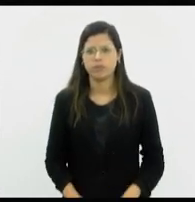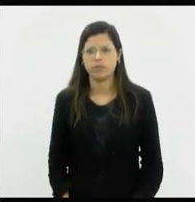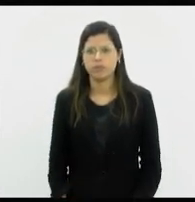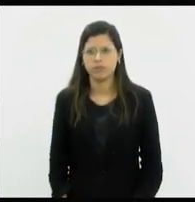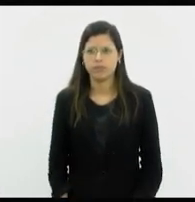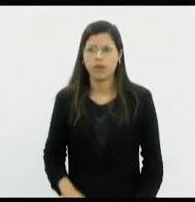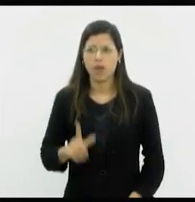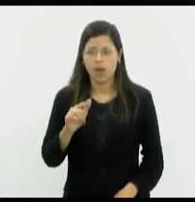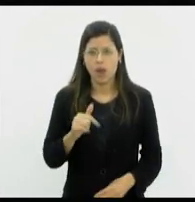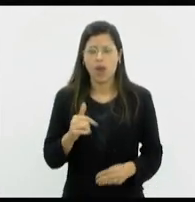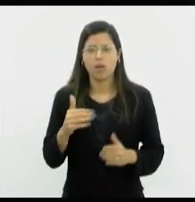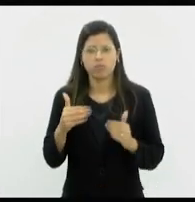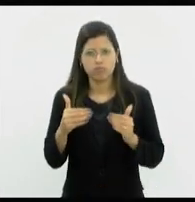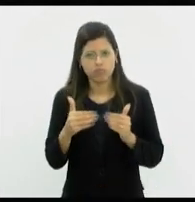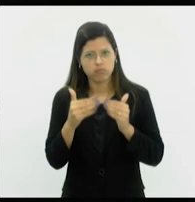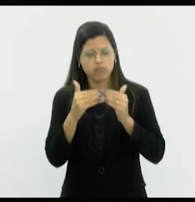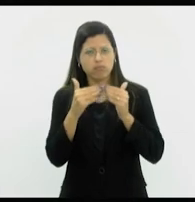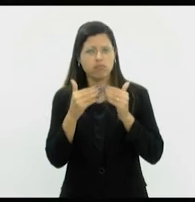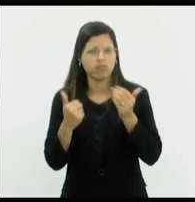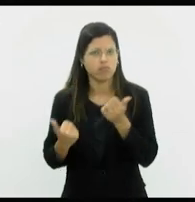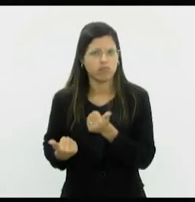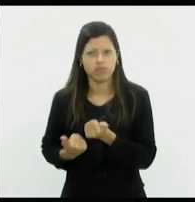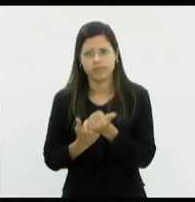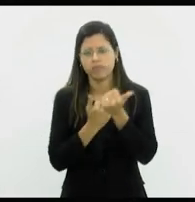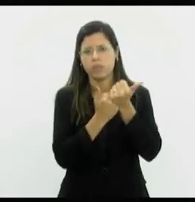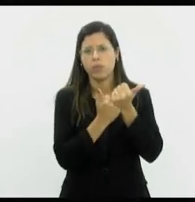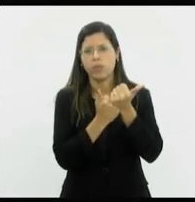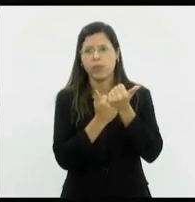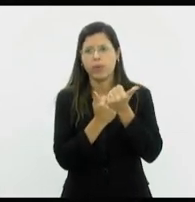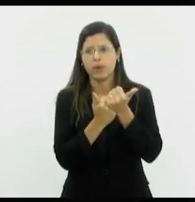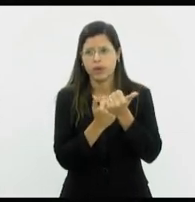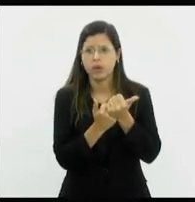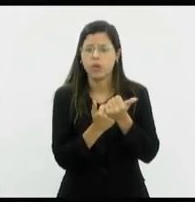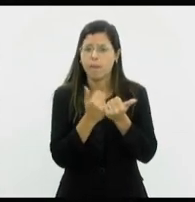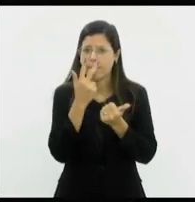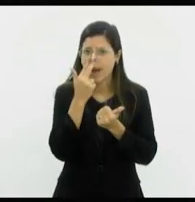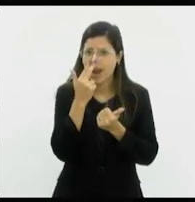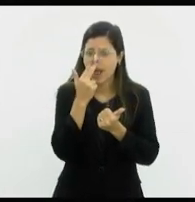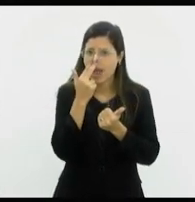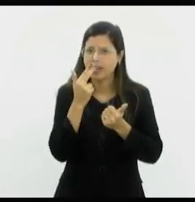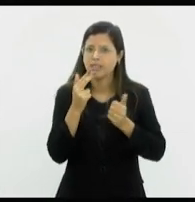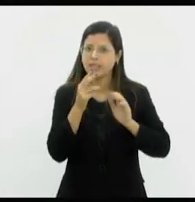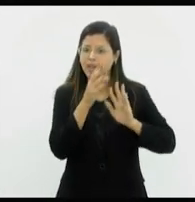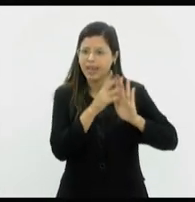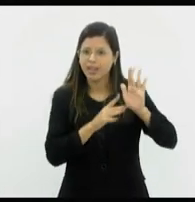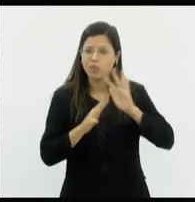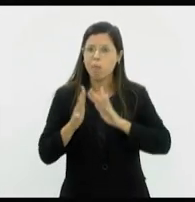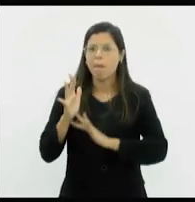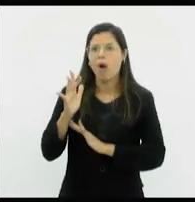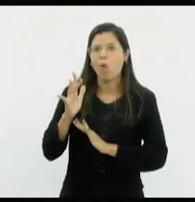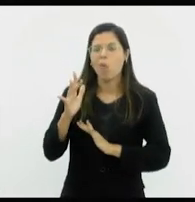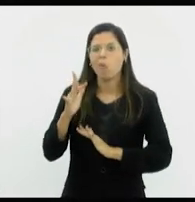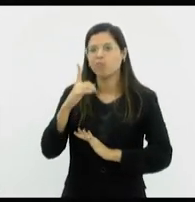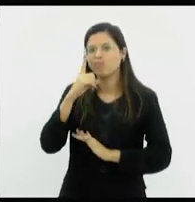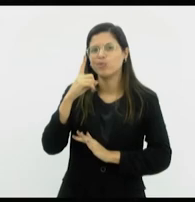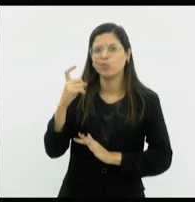São cúmplices e coniventes, carregam as mãos sujas de sangue pela desesperança,